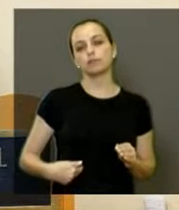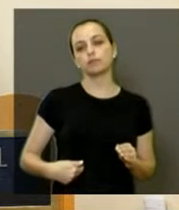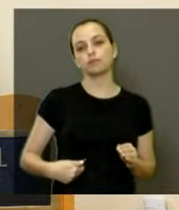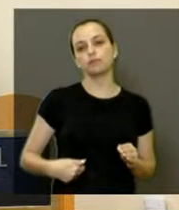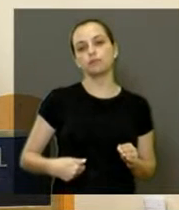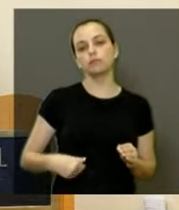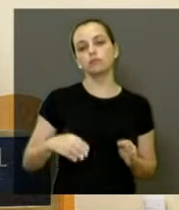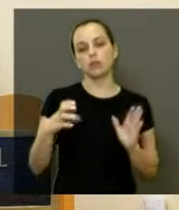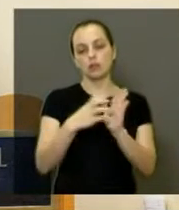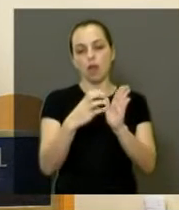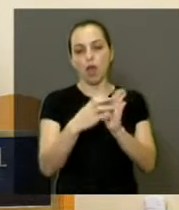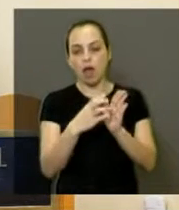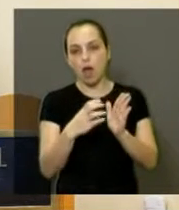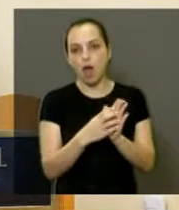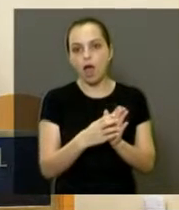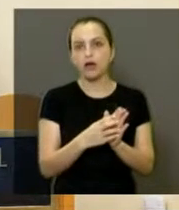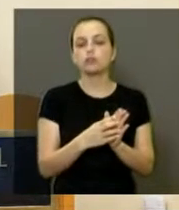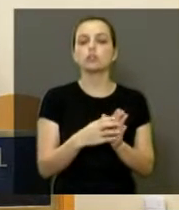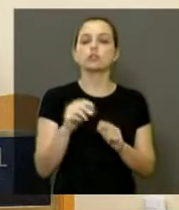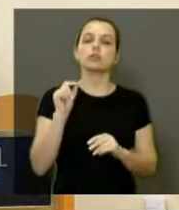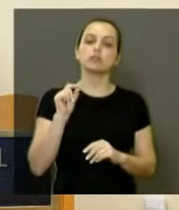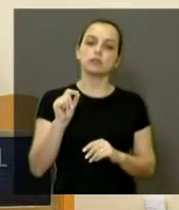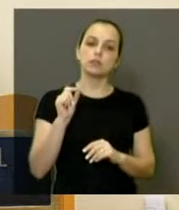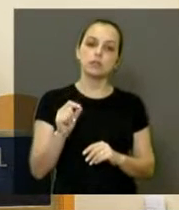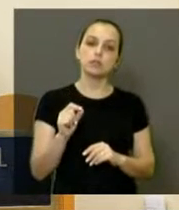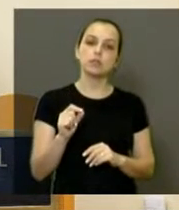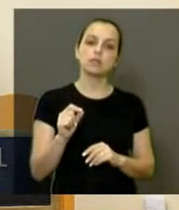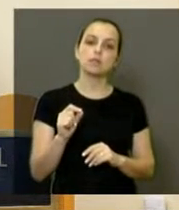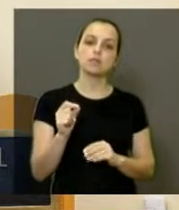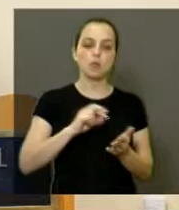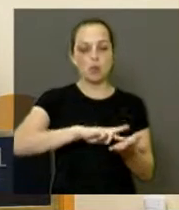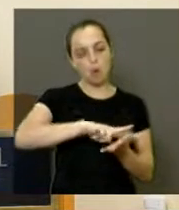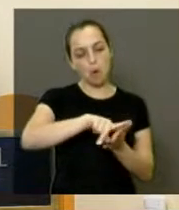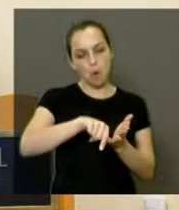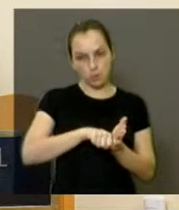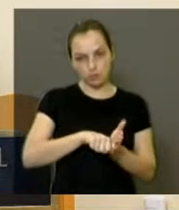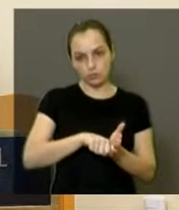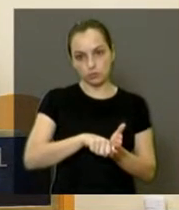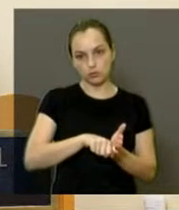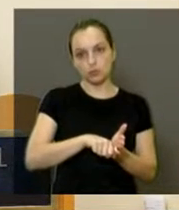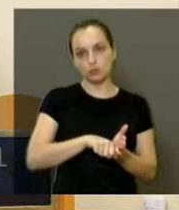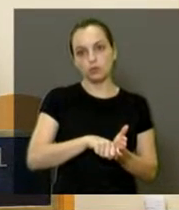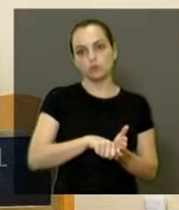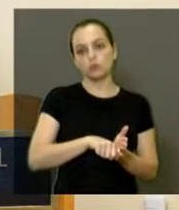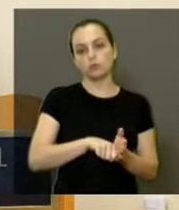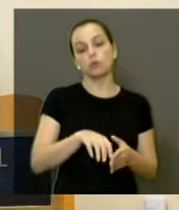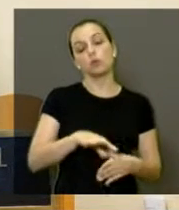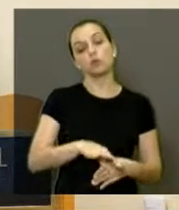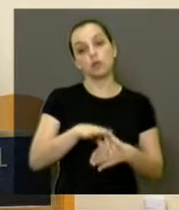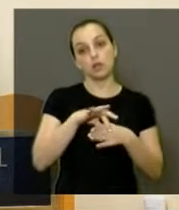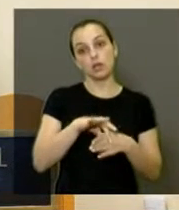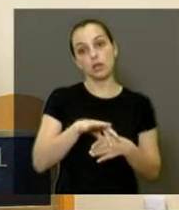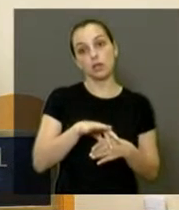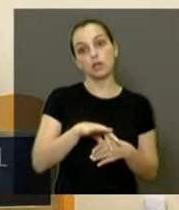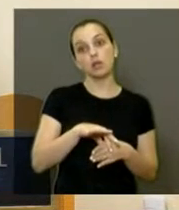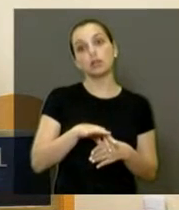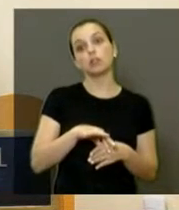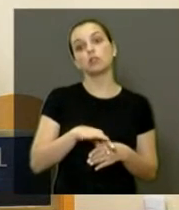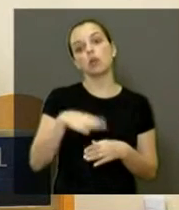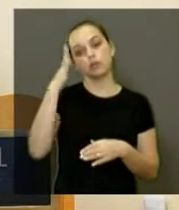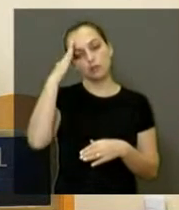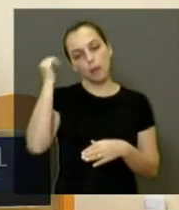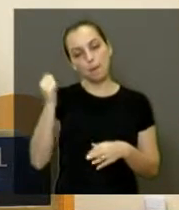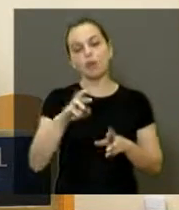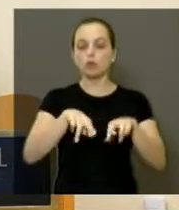presença do diretor da DIR, Toninho Martins, e várias outras autoridades. Fiquei sabendo que foi um sucesso,